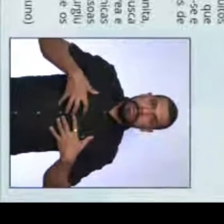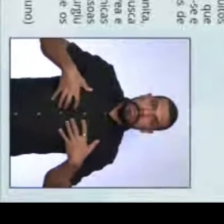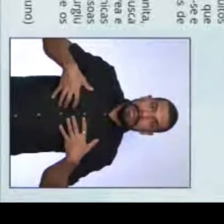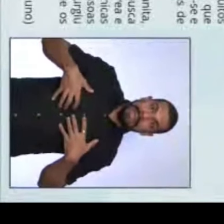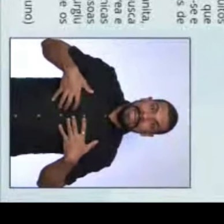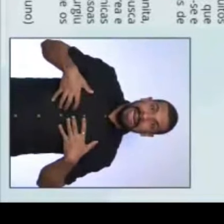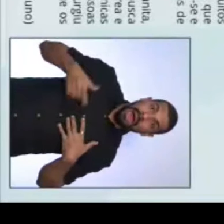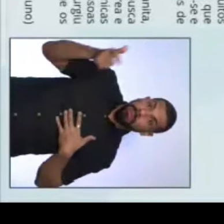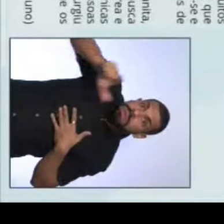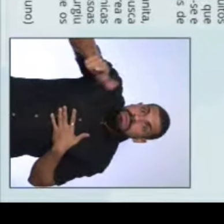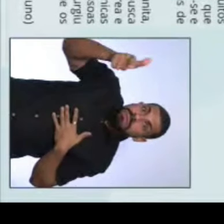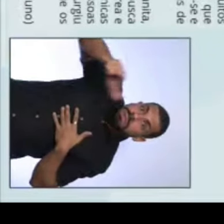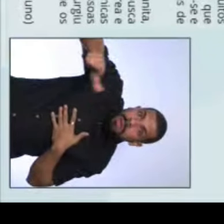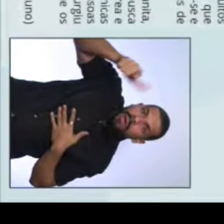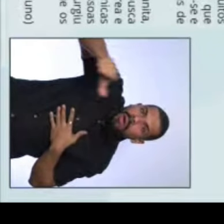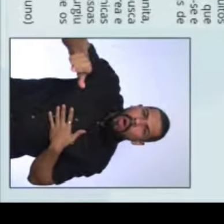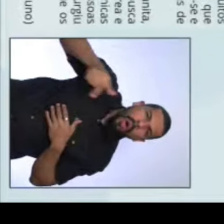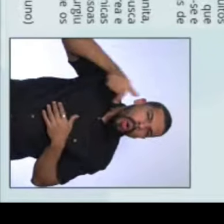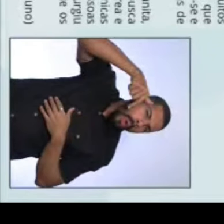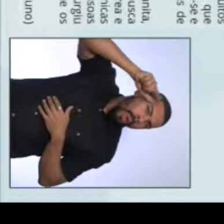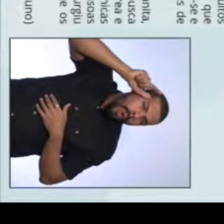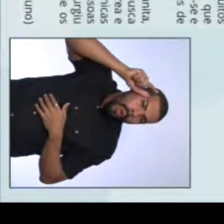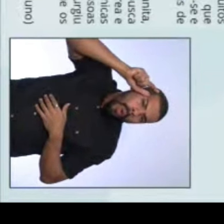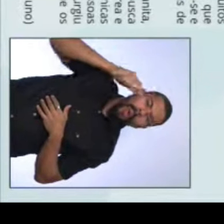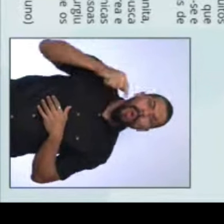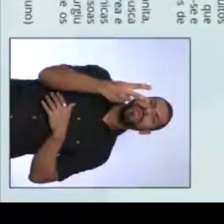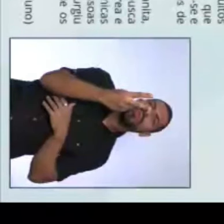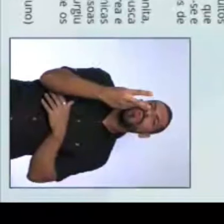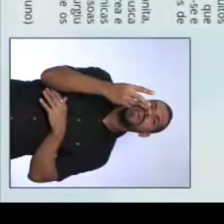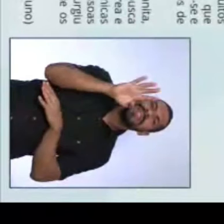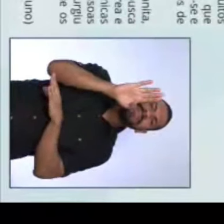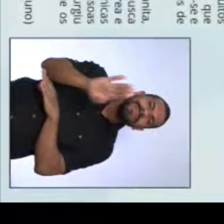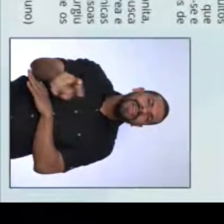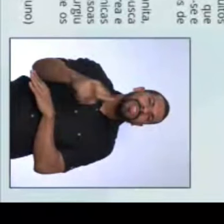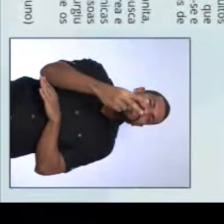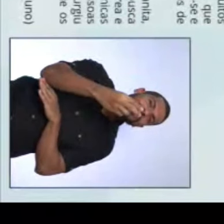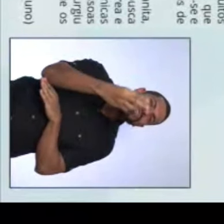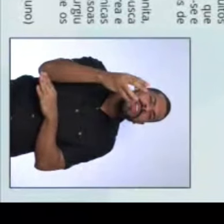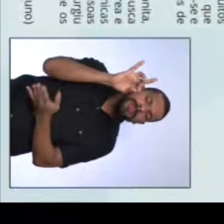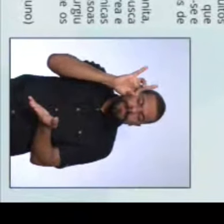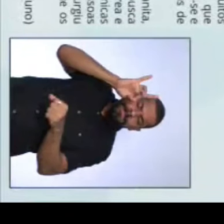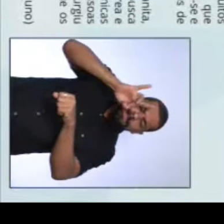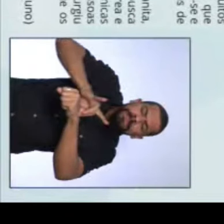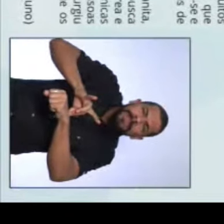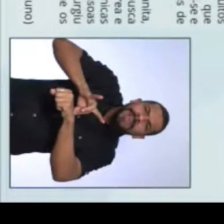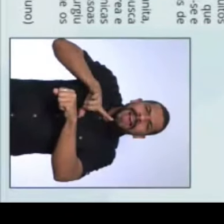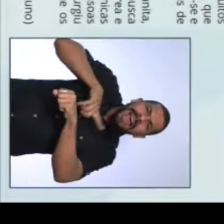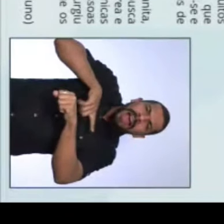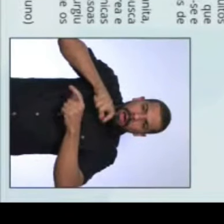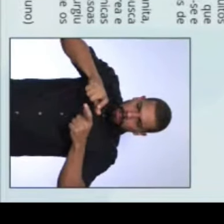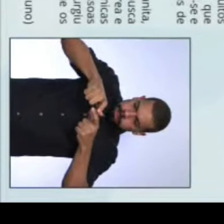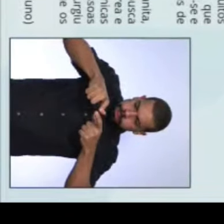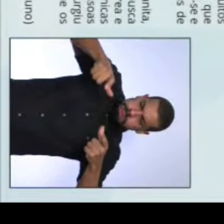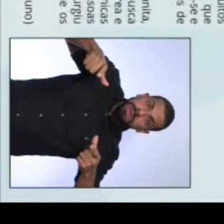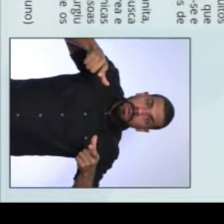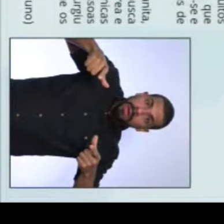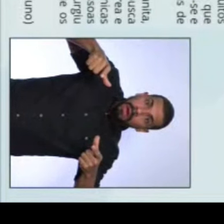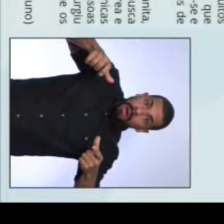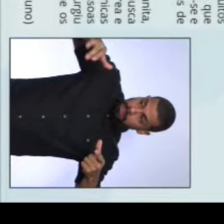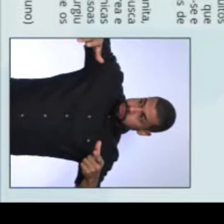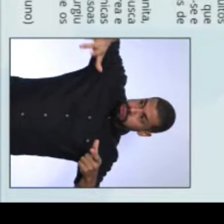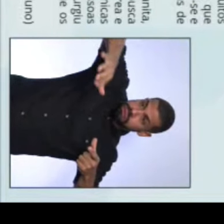Ontem, às 14h23, pontualmente, uma imensa cratera engoliu a